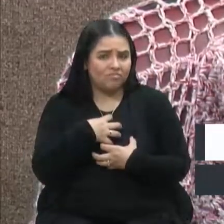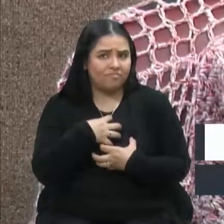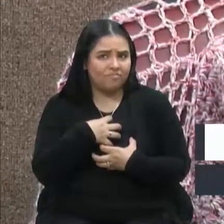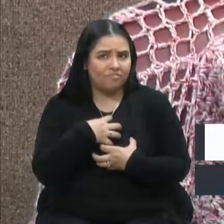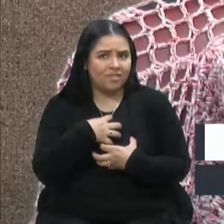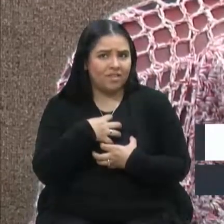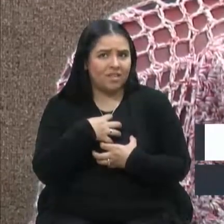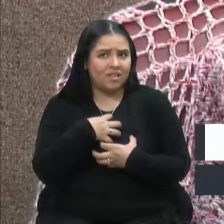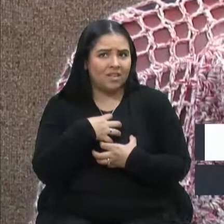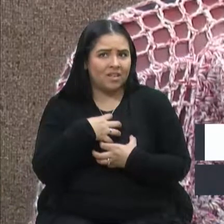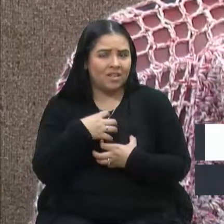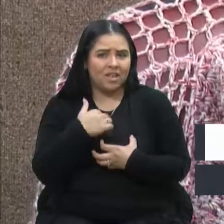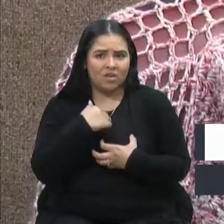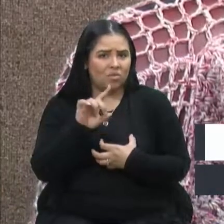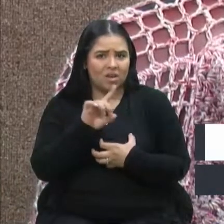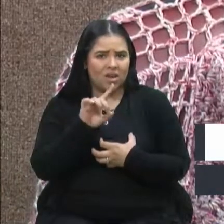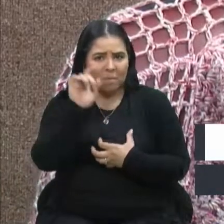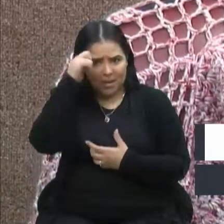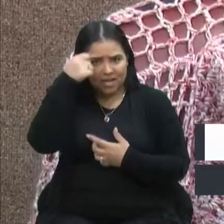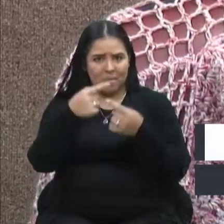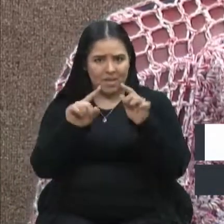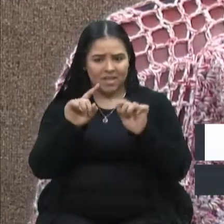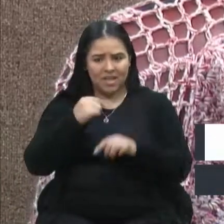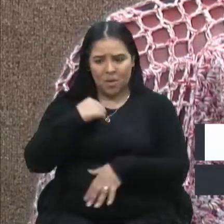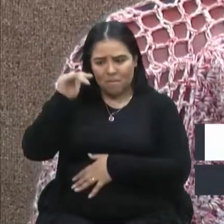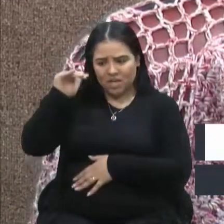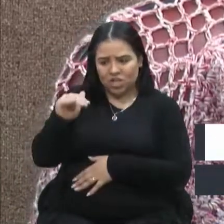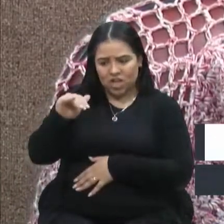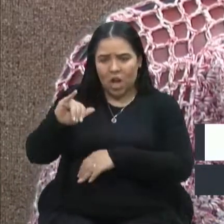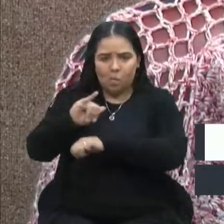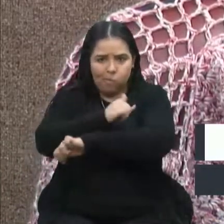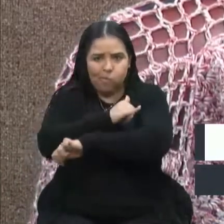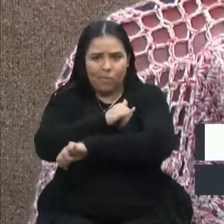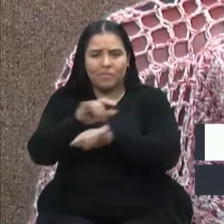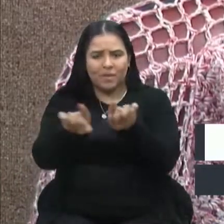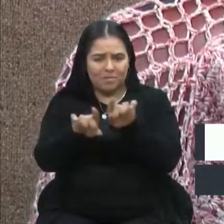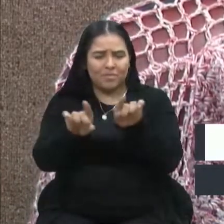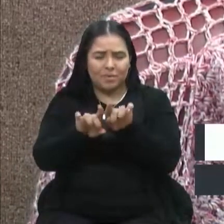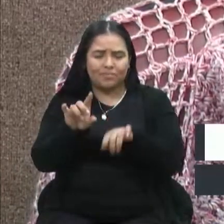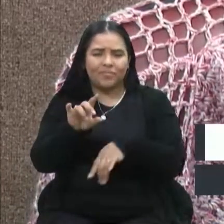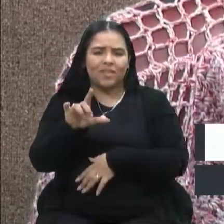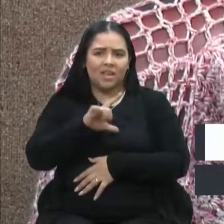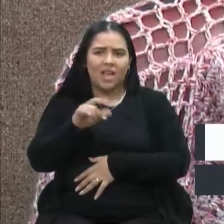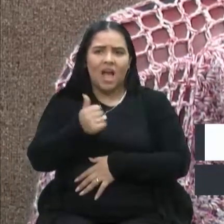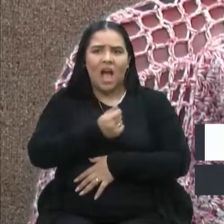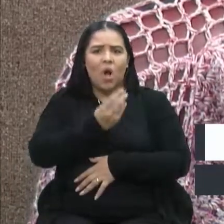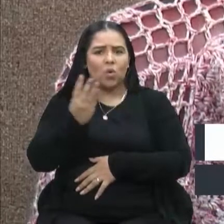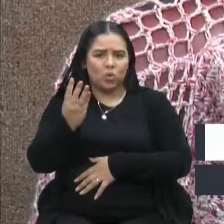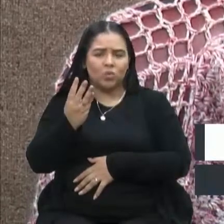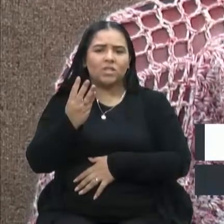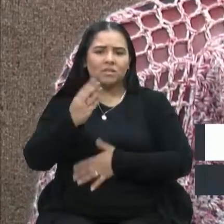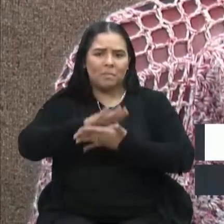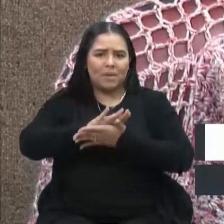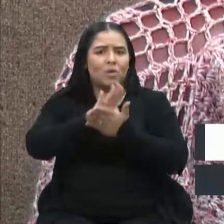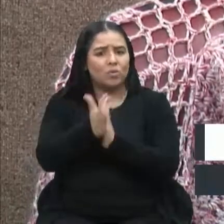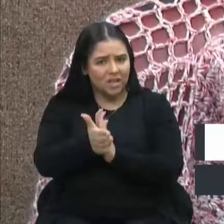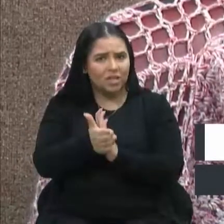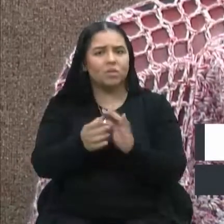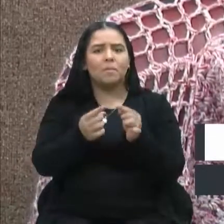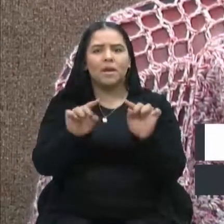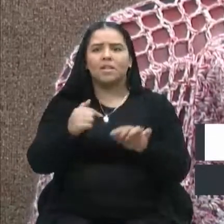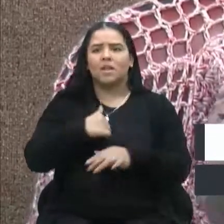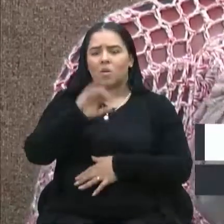não sou negra, mas sou baixinha e gordinha, né? Então, também já passei por alguns preconceitos, mas acredito